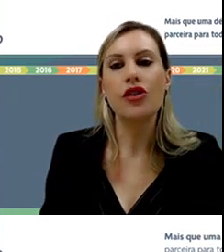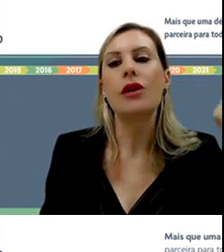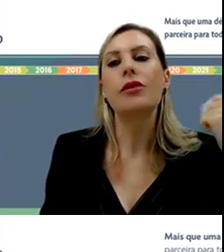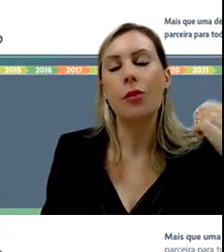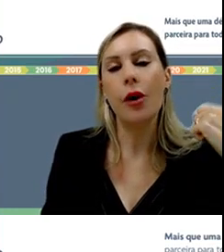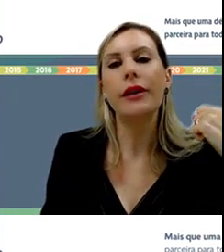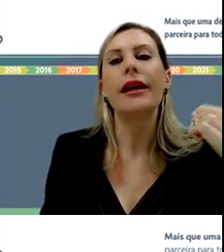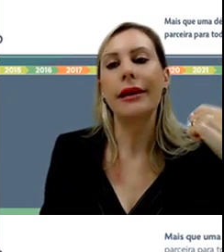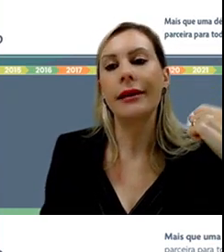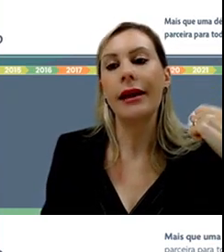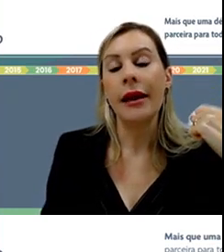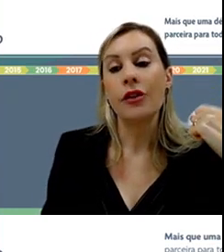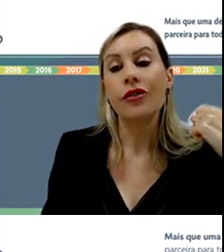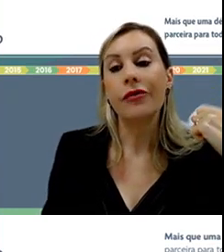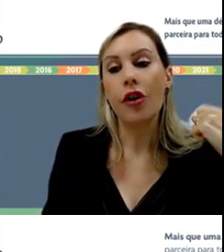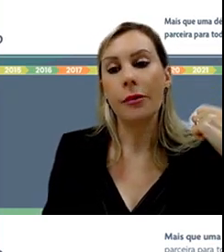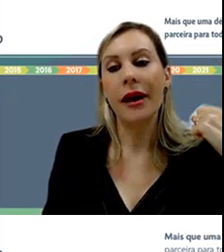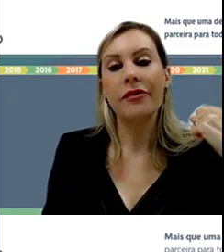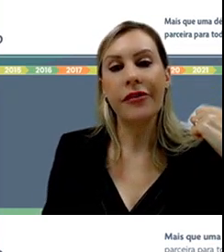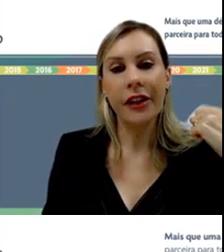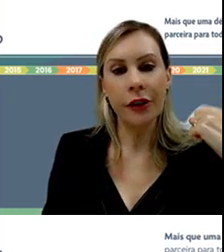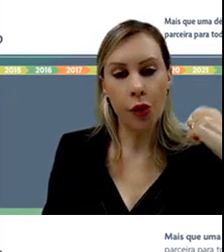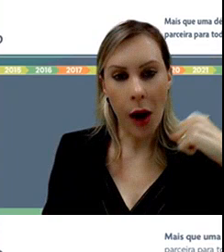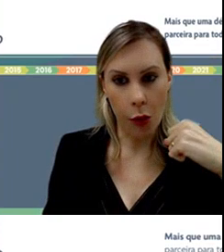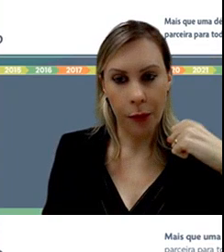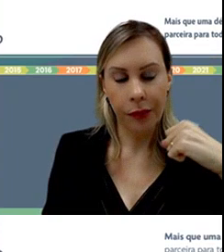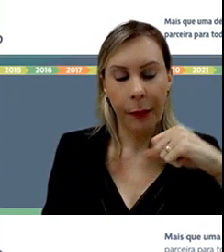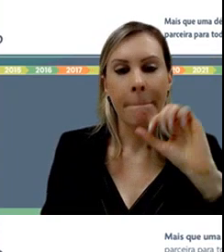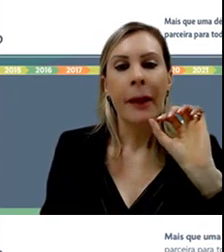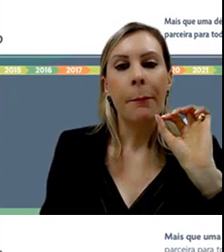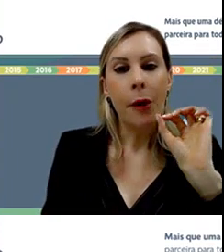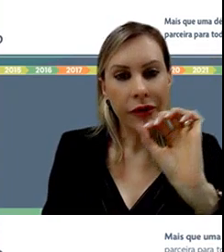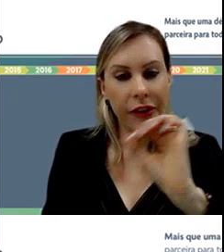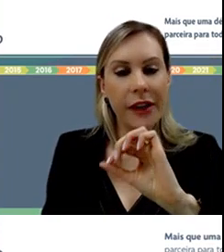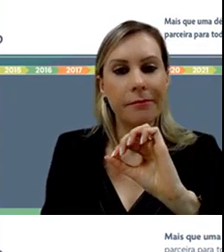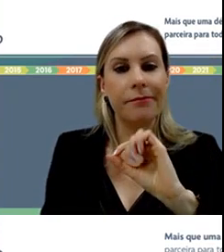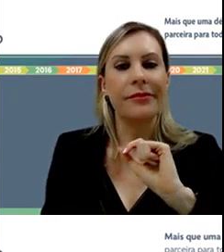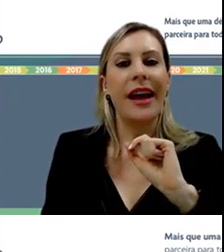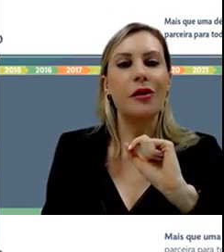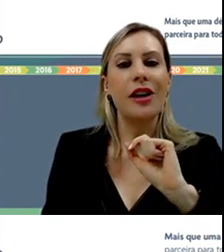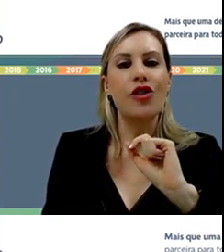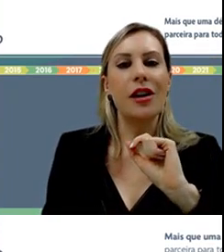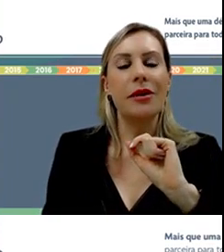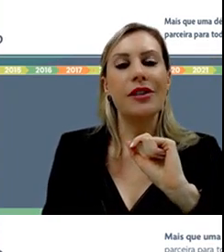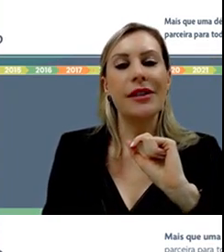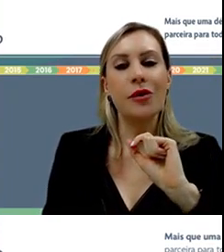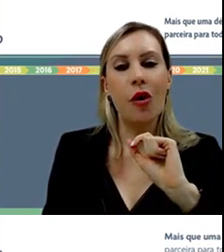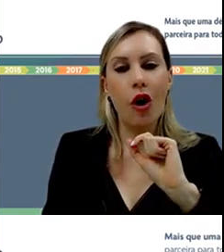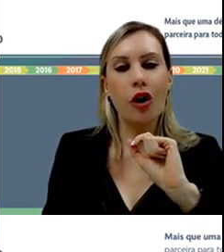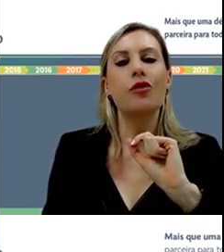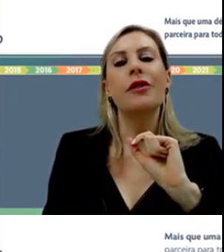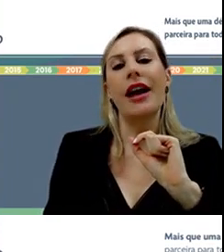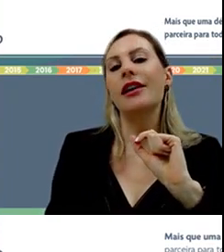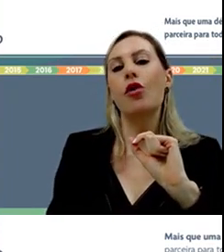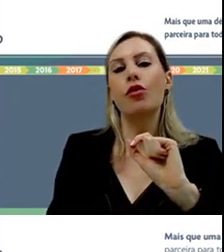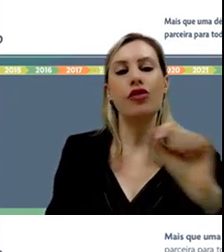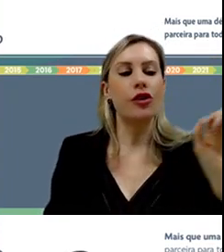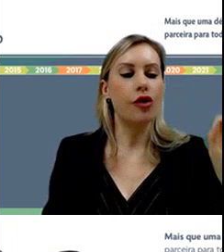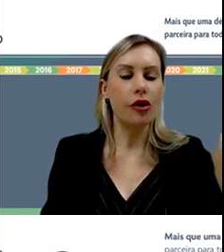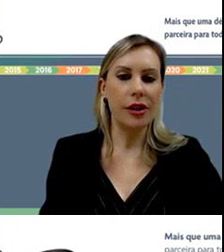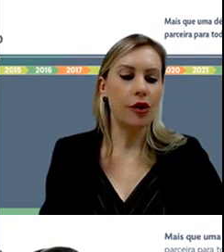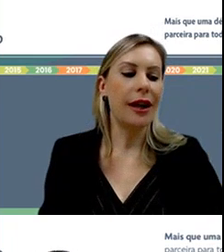outra região, eles podem atender de forma virtual. Por fim, né, eu deixo aqui para vocês um código, um